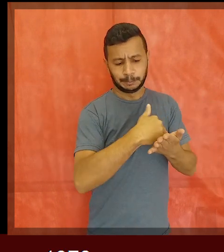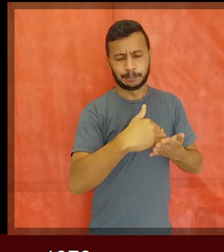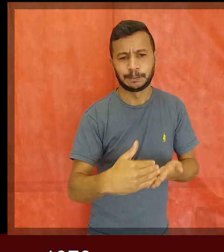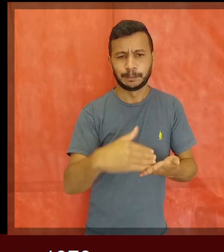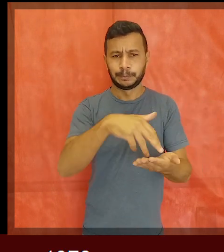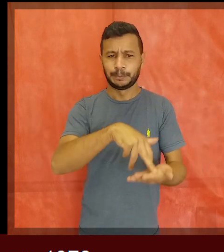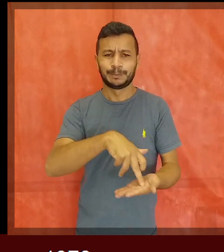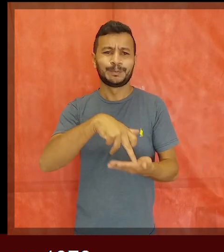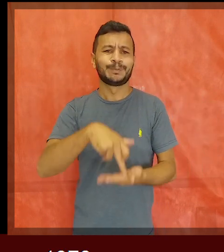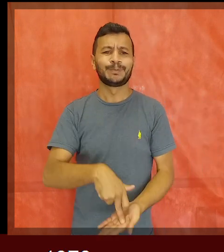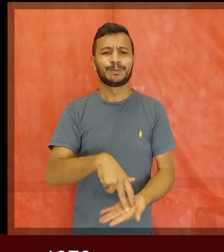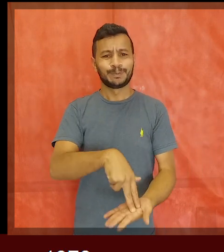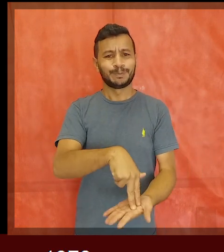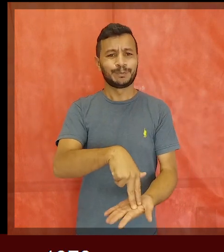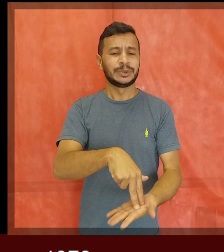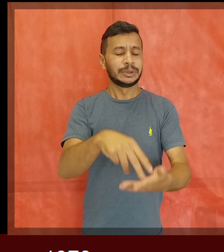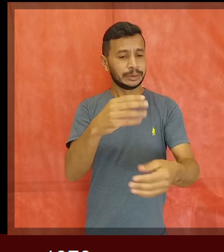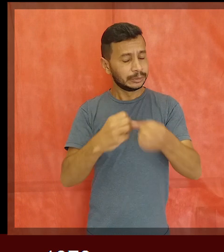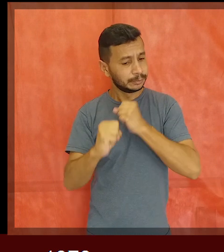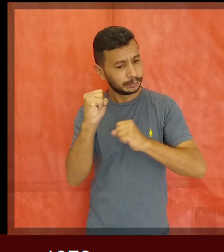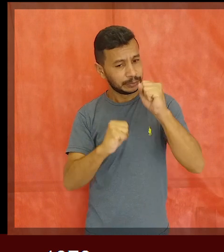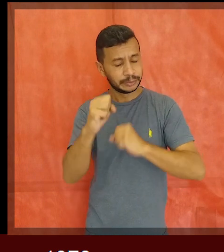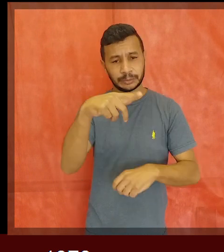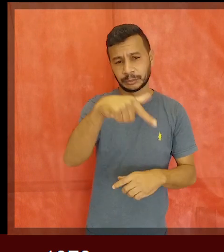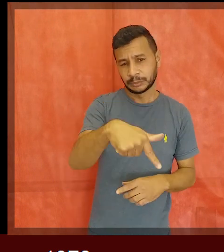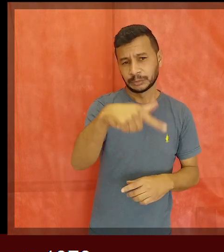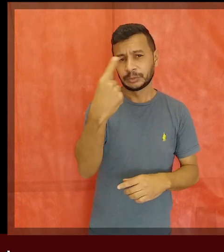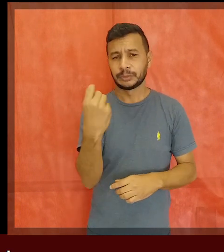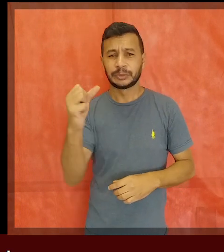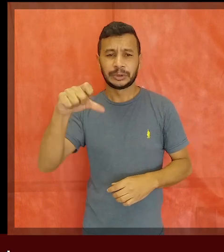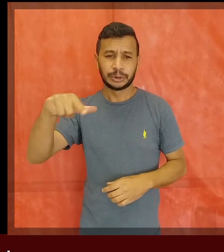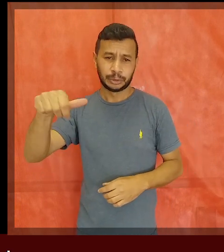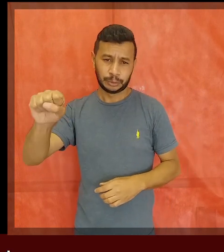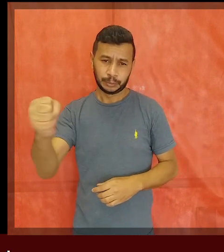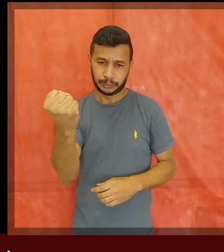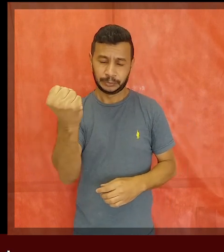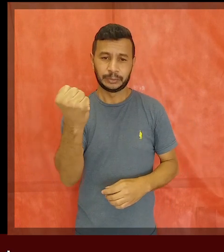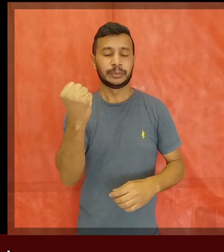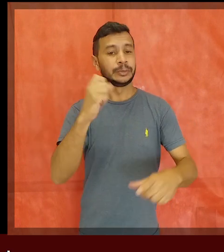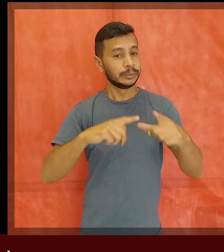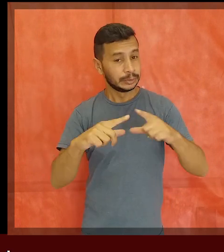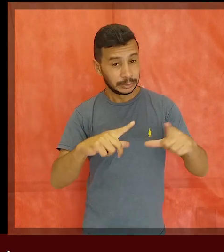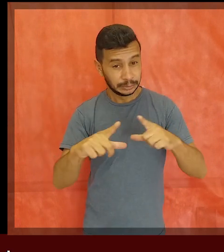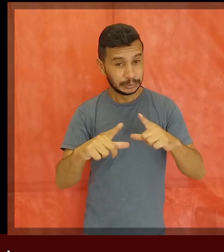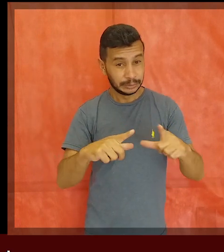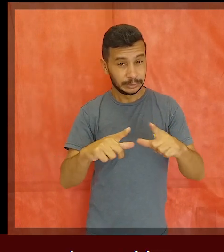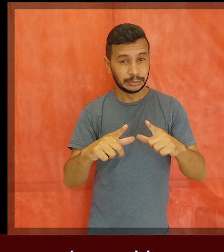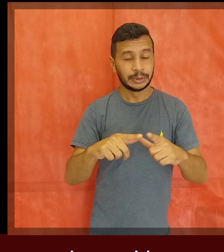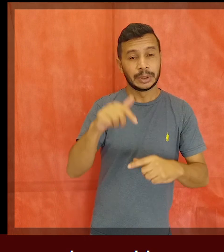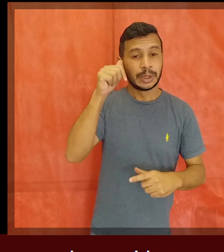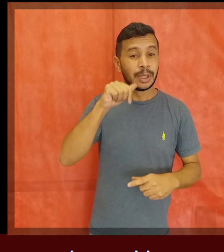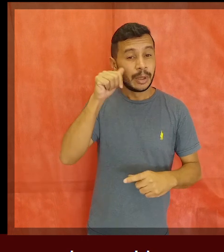coxa e virilha na fundição Munco em 1978. Com o trauma da tragédia, sua esposa